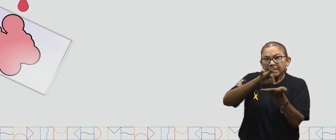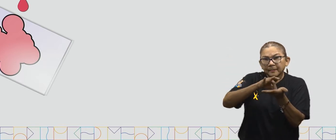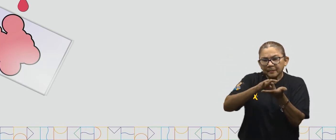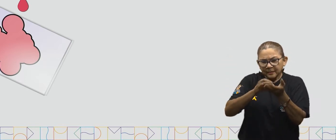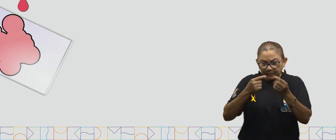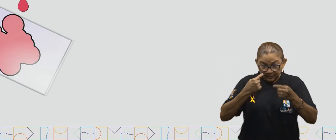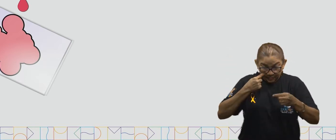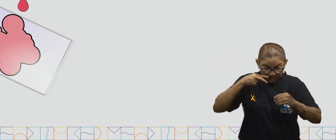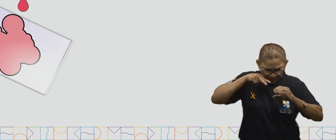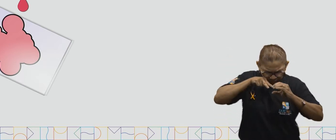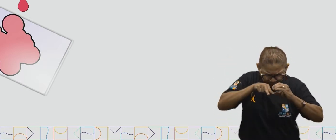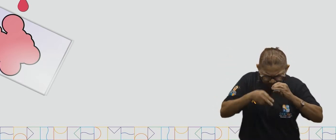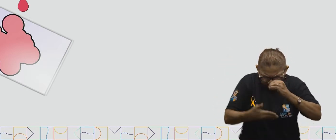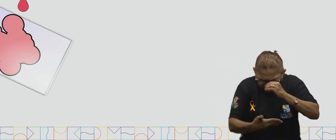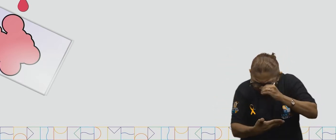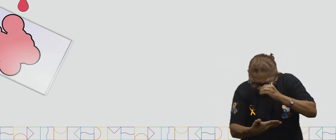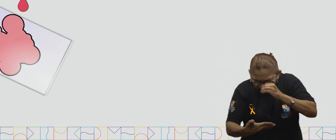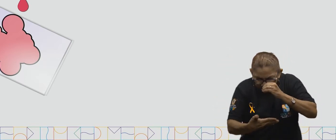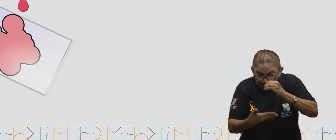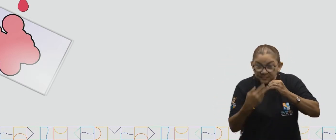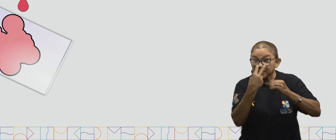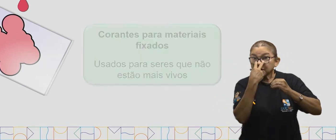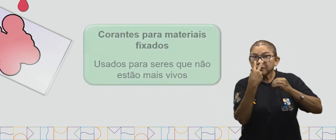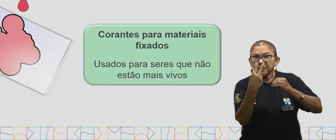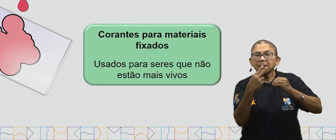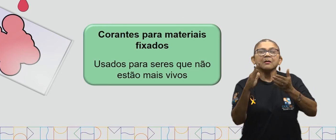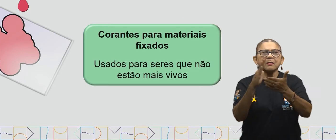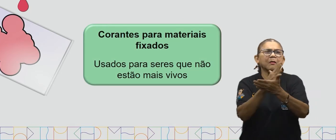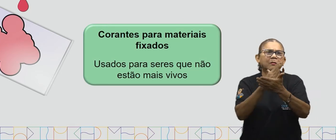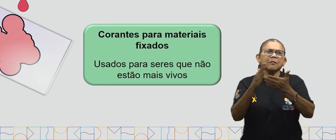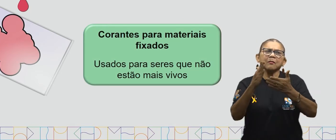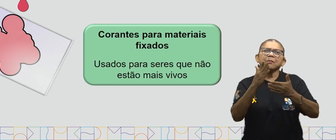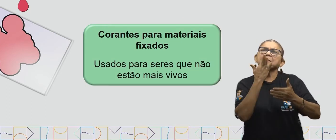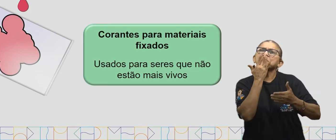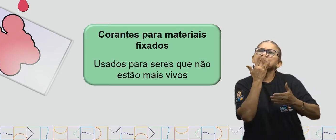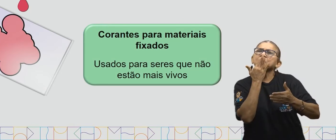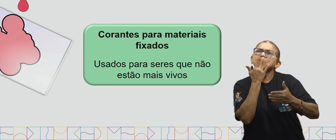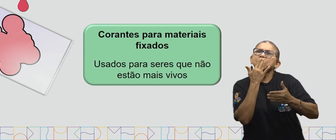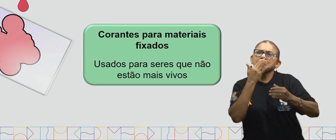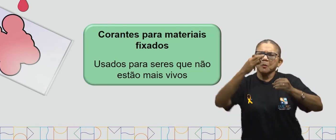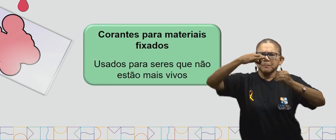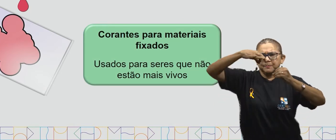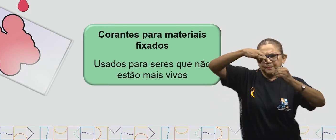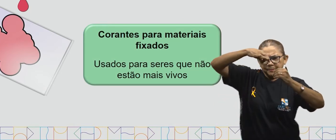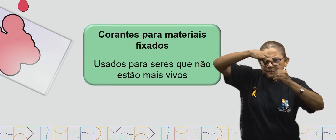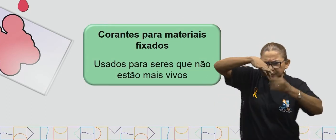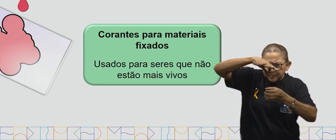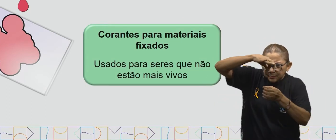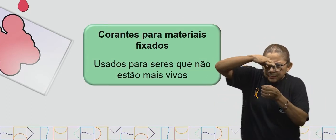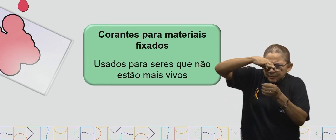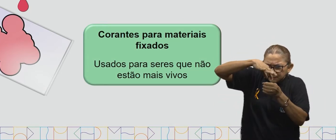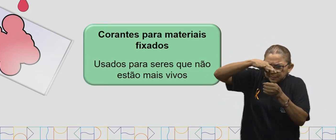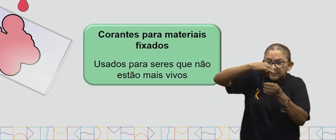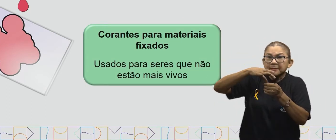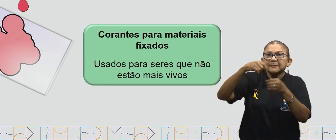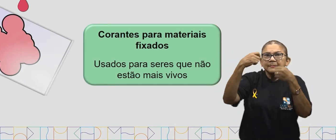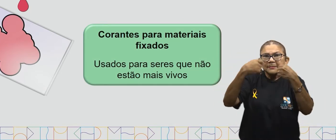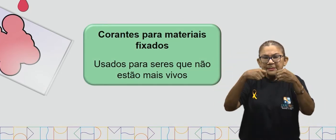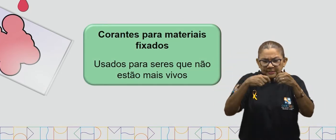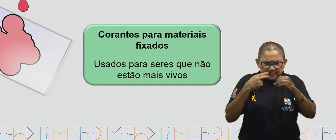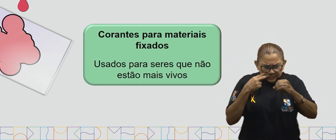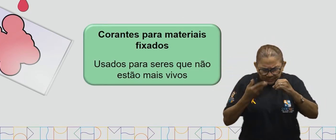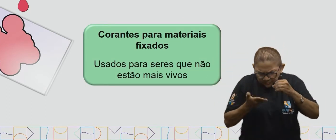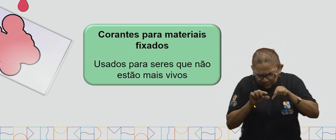observar partes dessas estruturas. Alguns corantes podem ser utilizados em seres que estão vivos